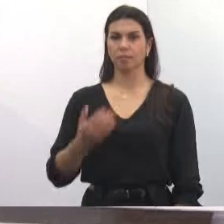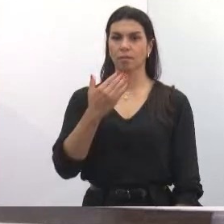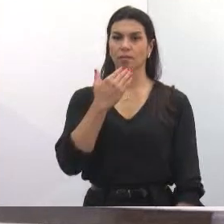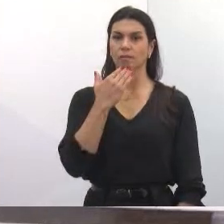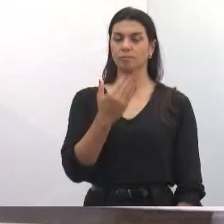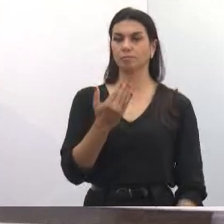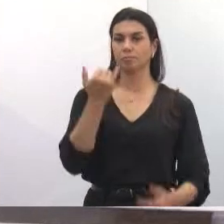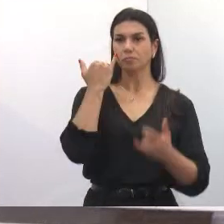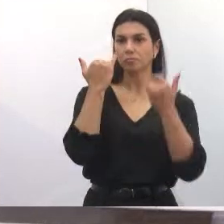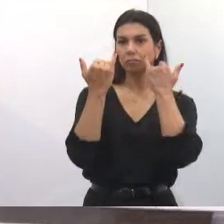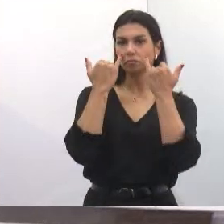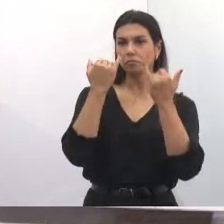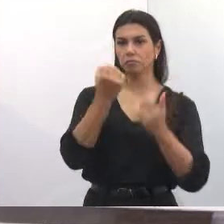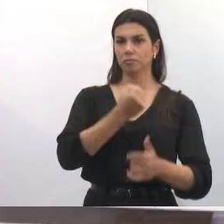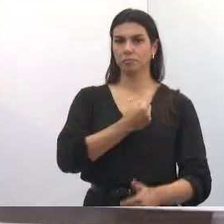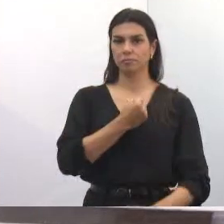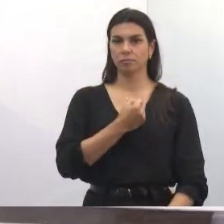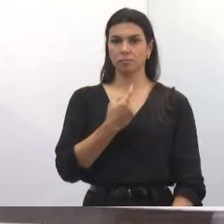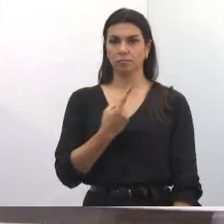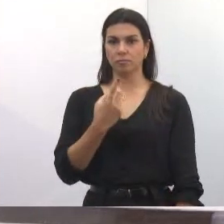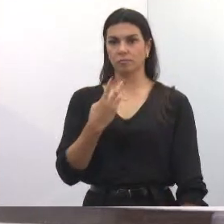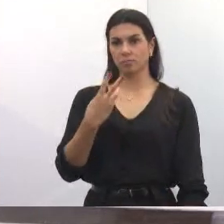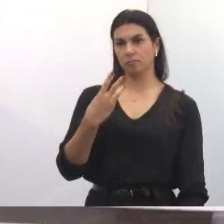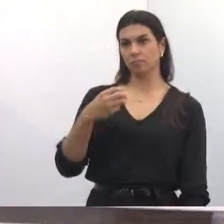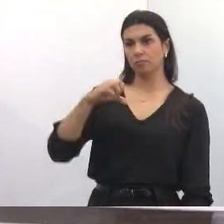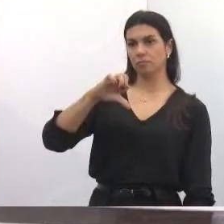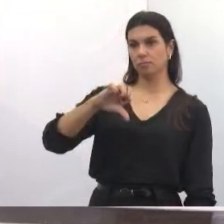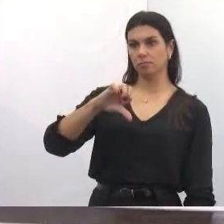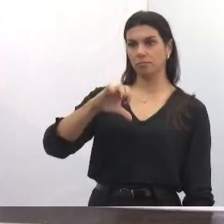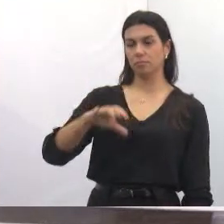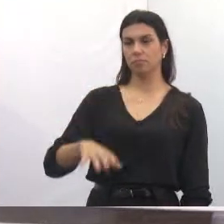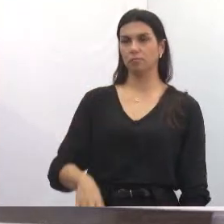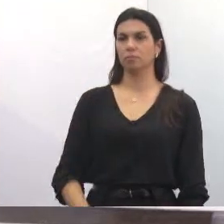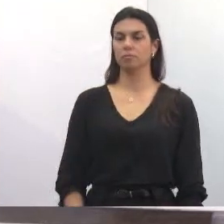Pedidos de informação 139.